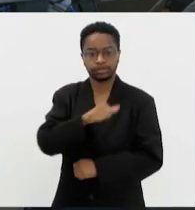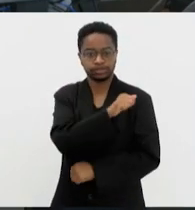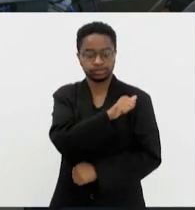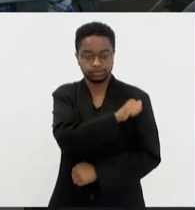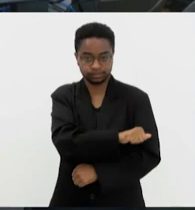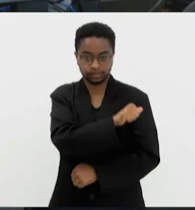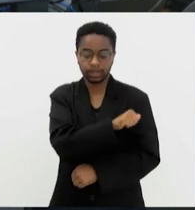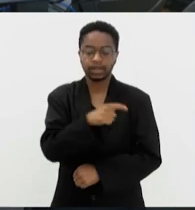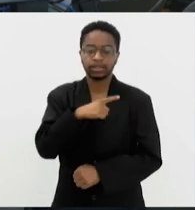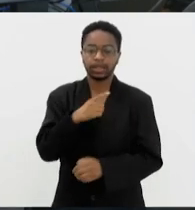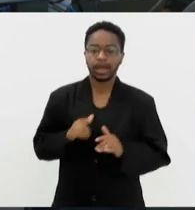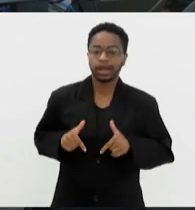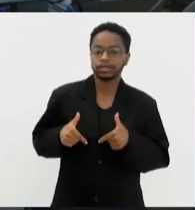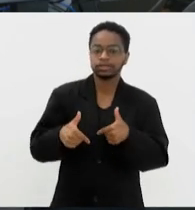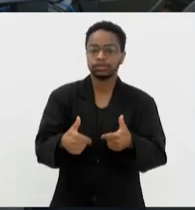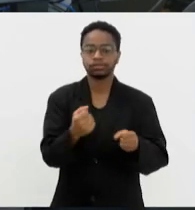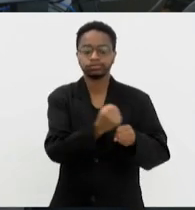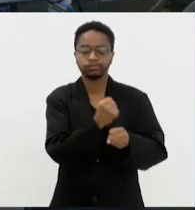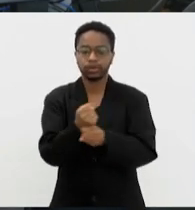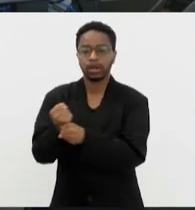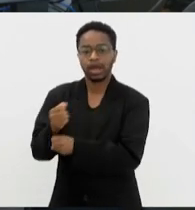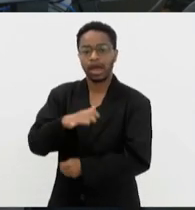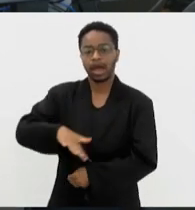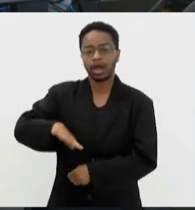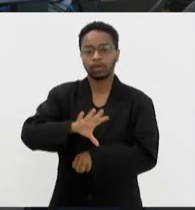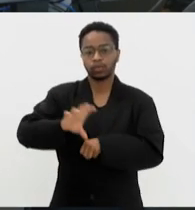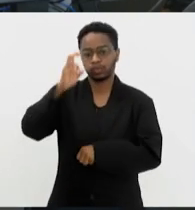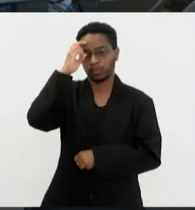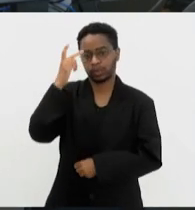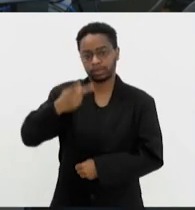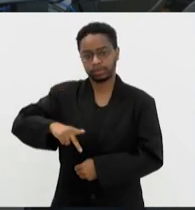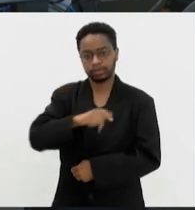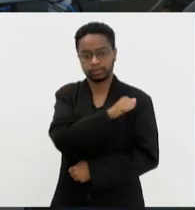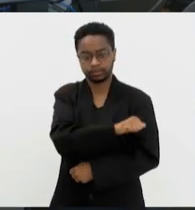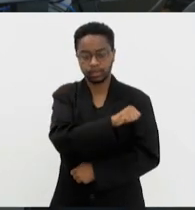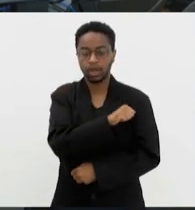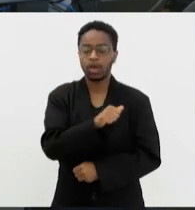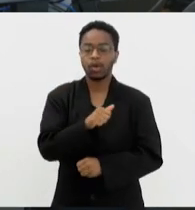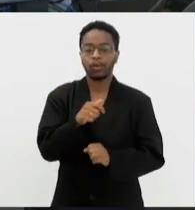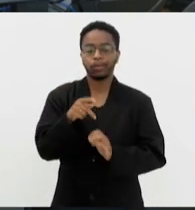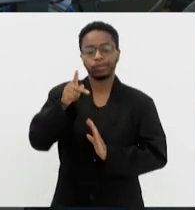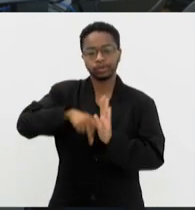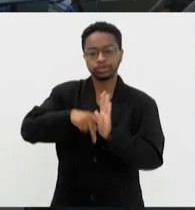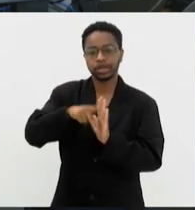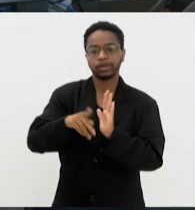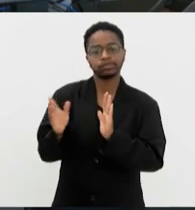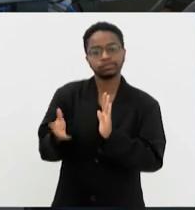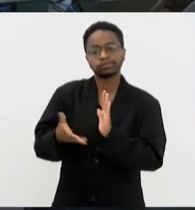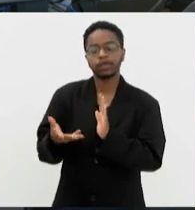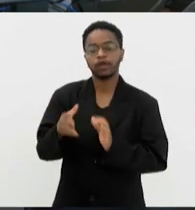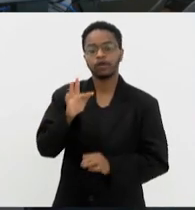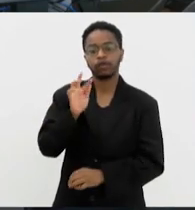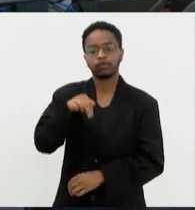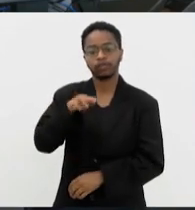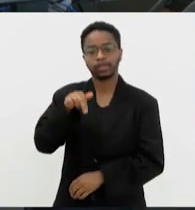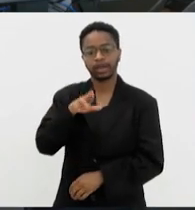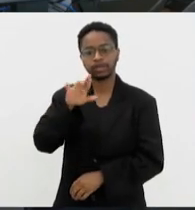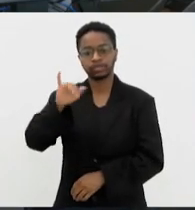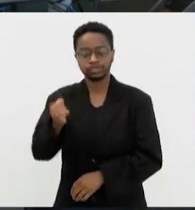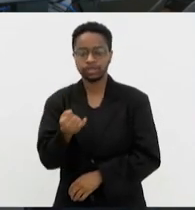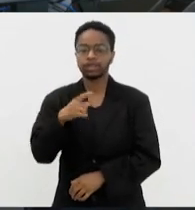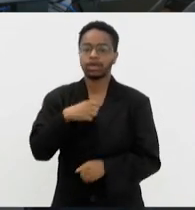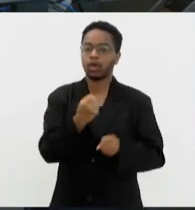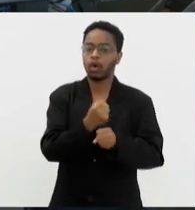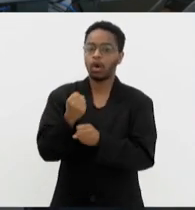para revitalizar o cenário cultural fluminense. O projeto Acelera Funarge vai restaurar importantes espaços